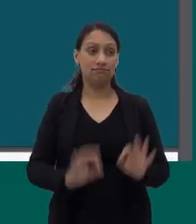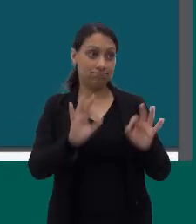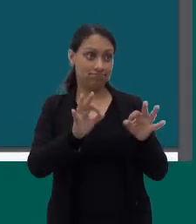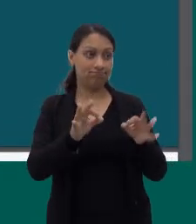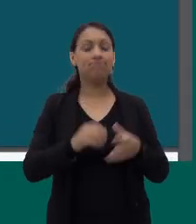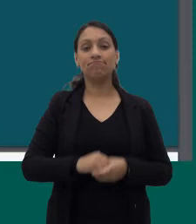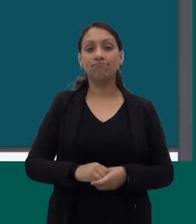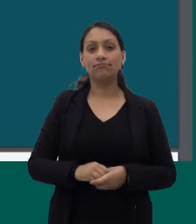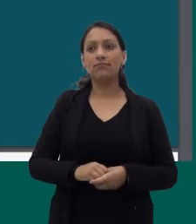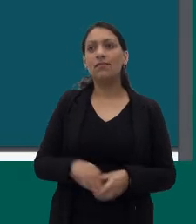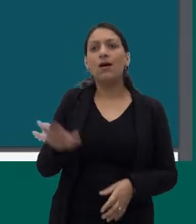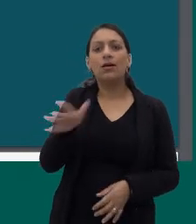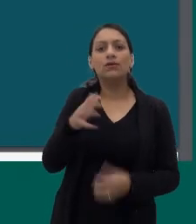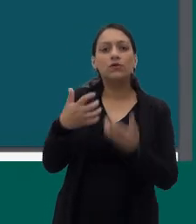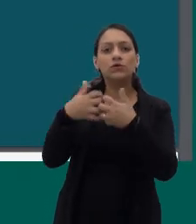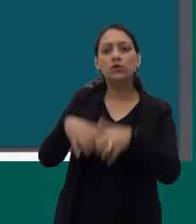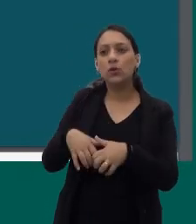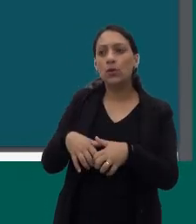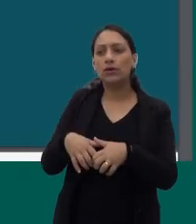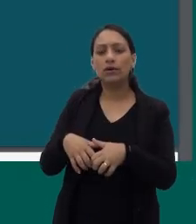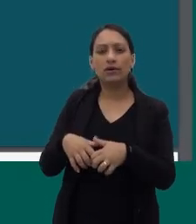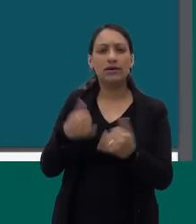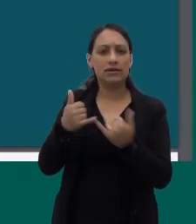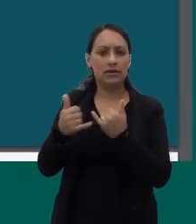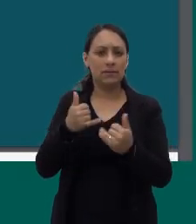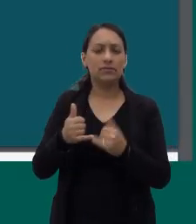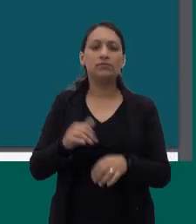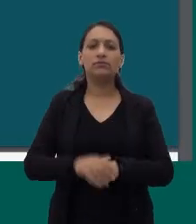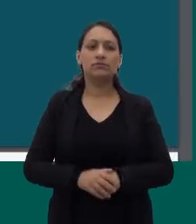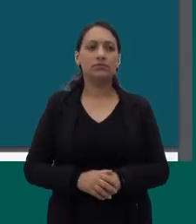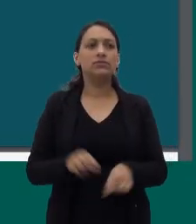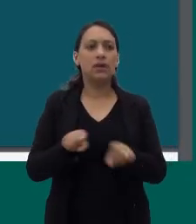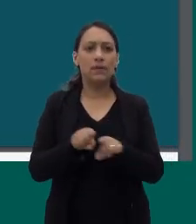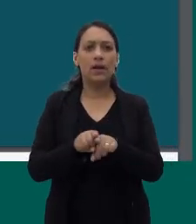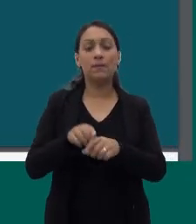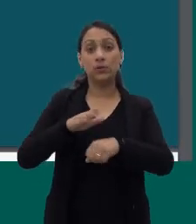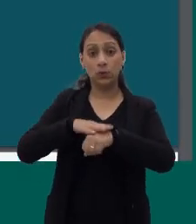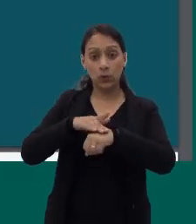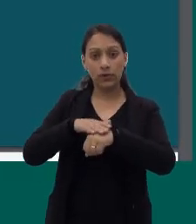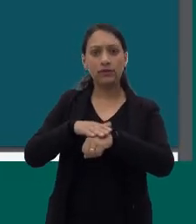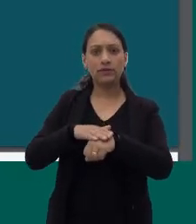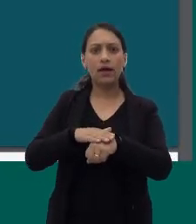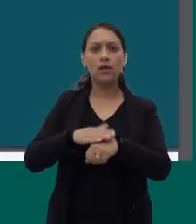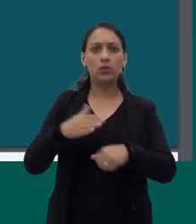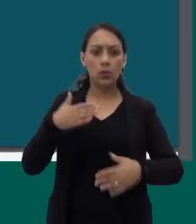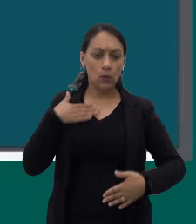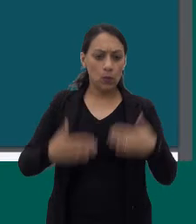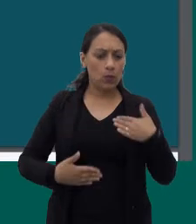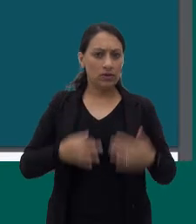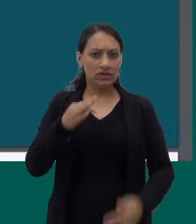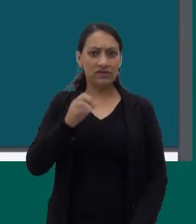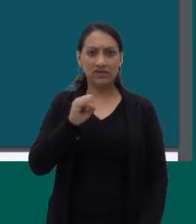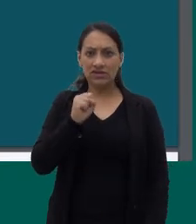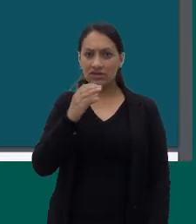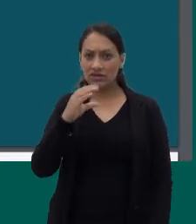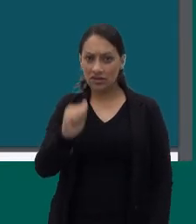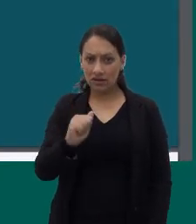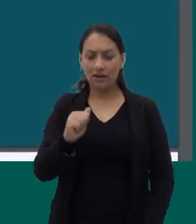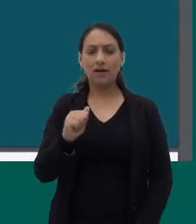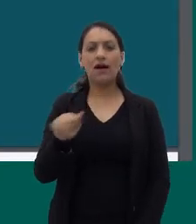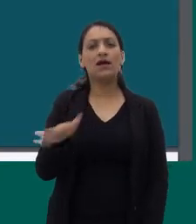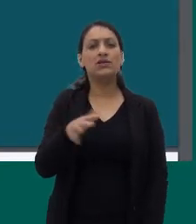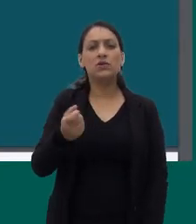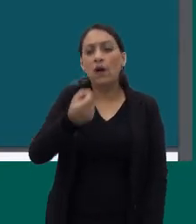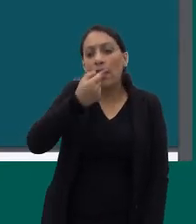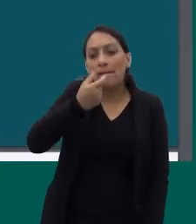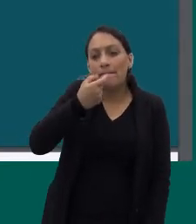O que funciona para mim, às vezes até numa doença física, né? Que talvez fique mais caro. Às vezes um